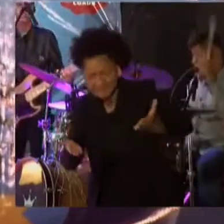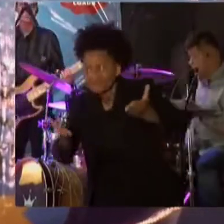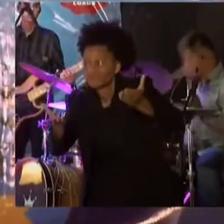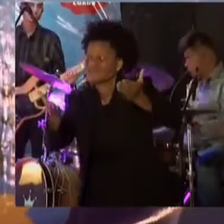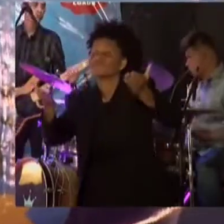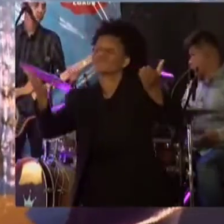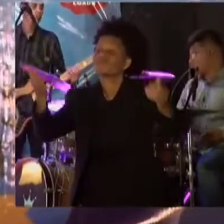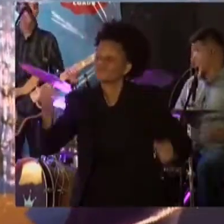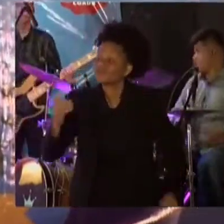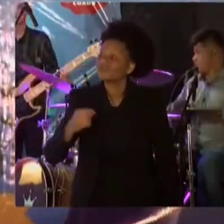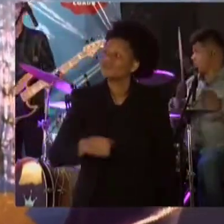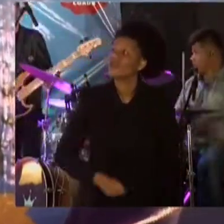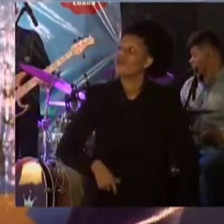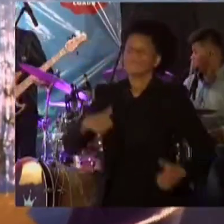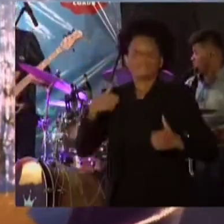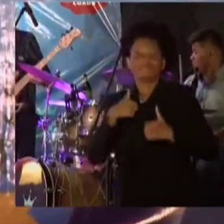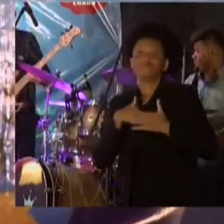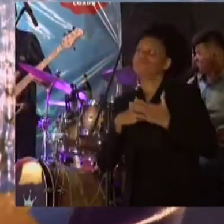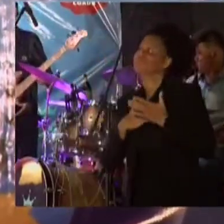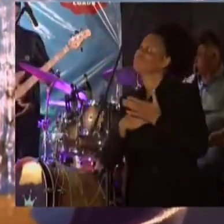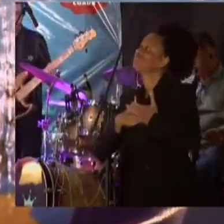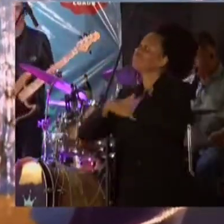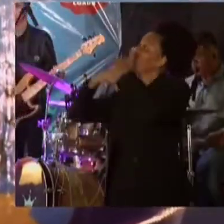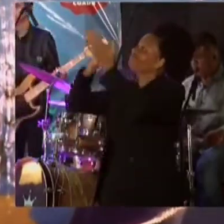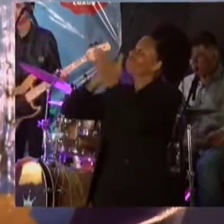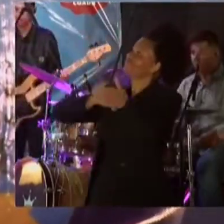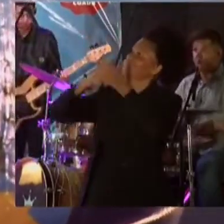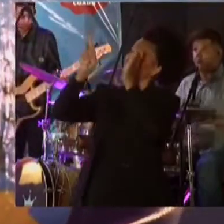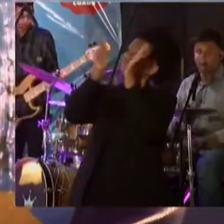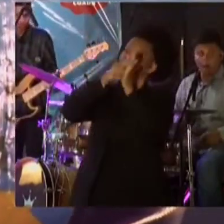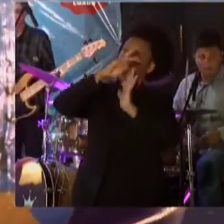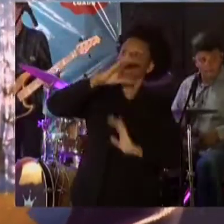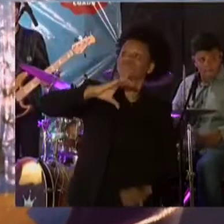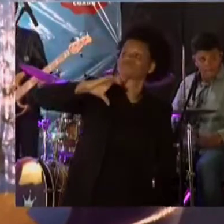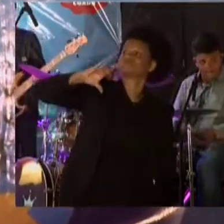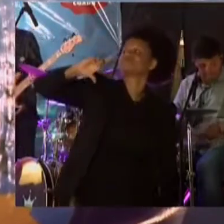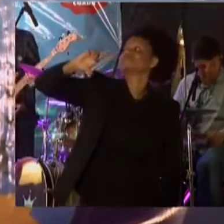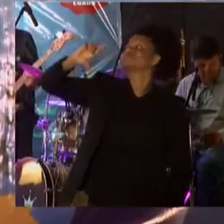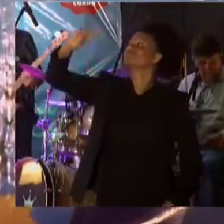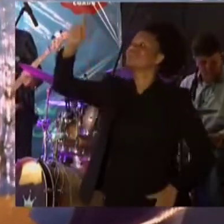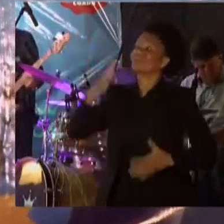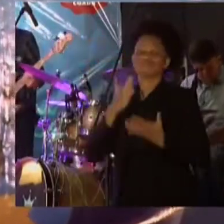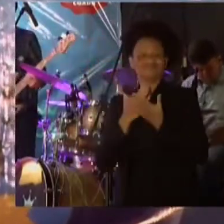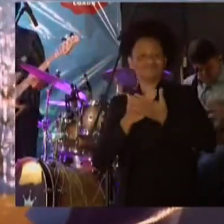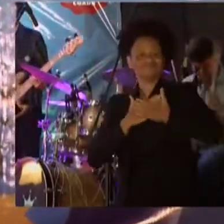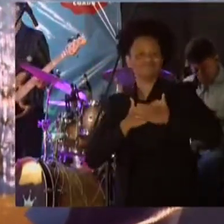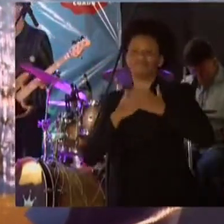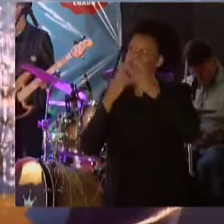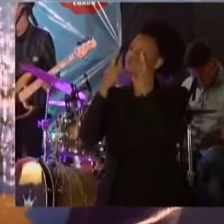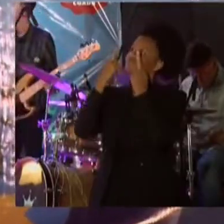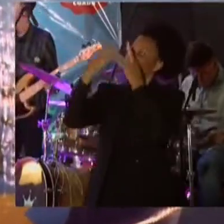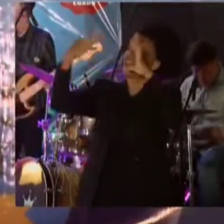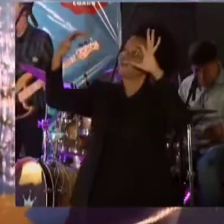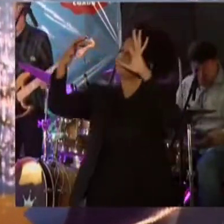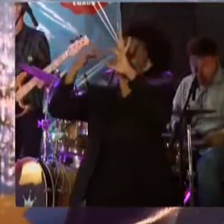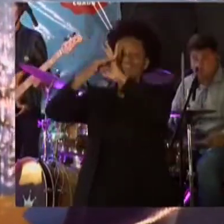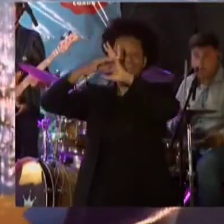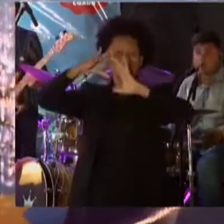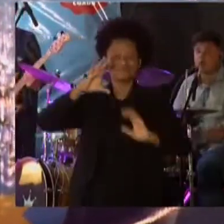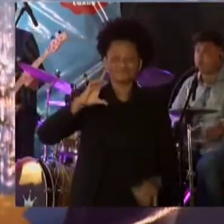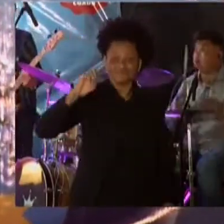Meu socorro vem de Deus. É por isso que eu declaro: minha esperança está em Deus.